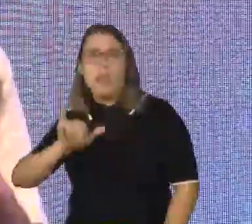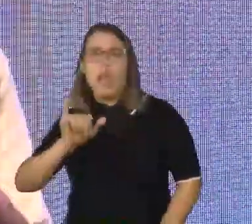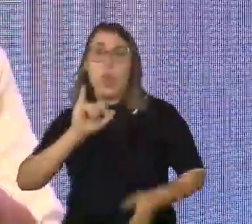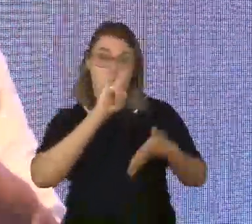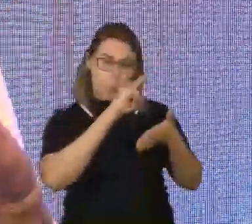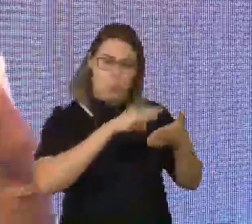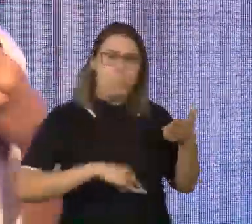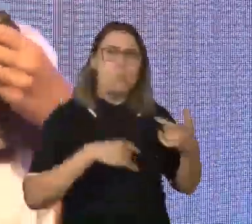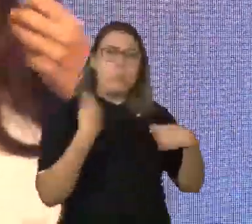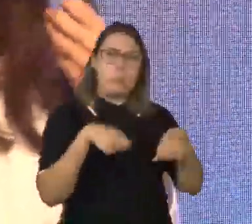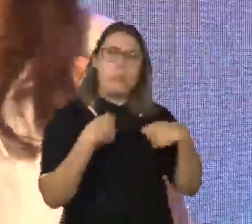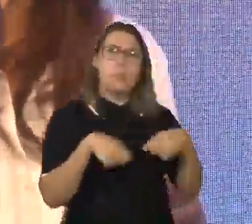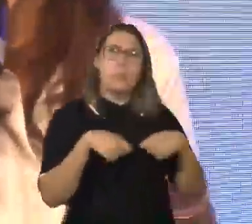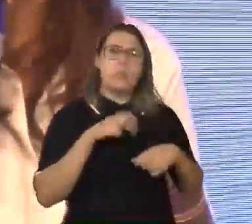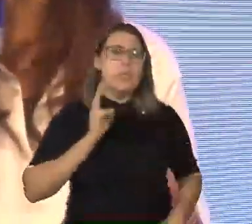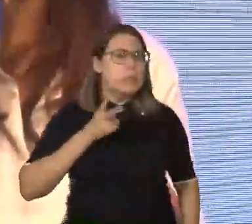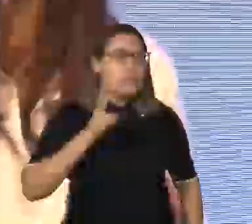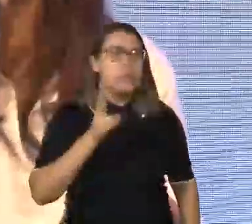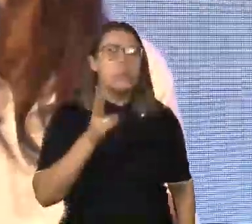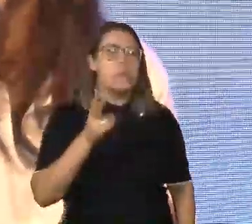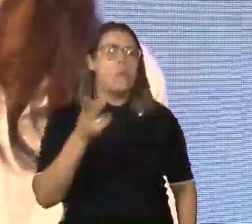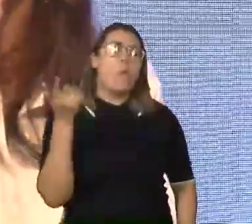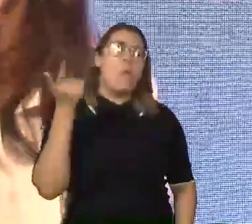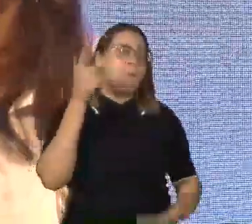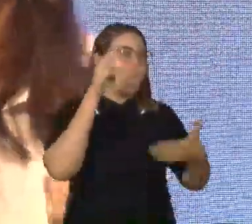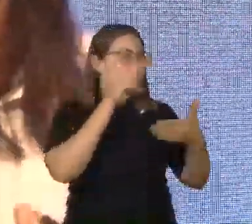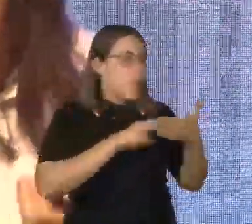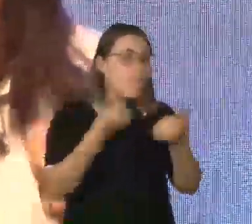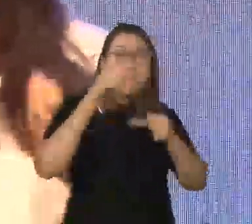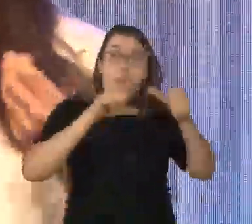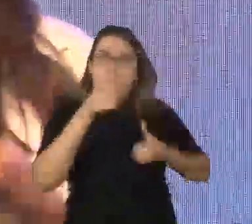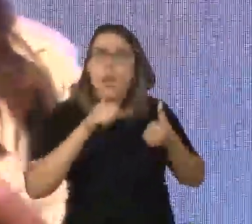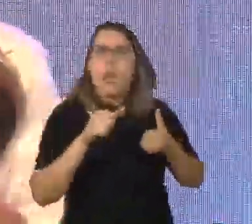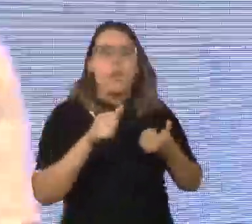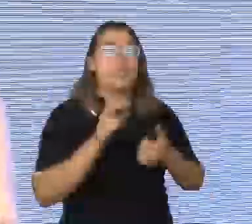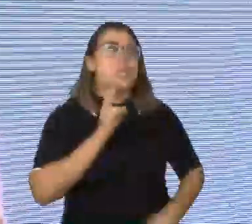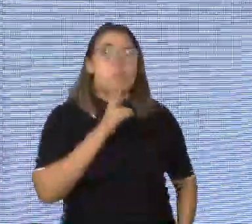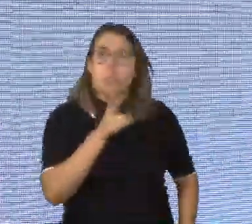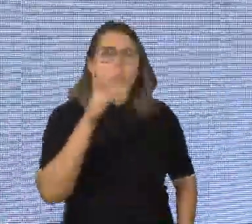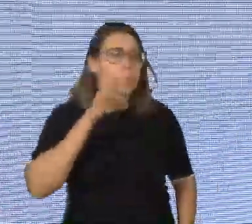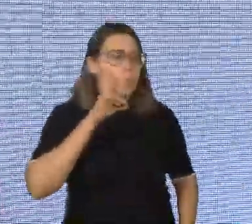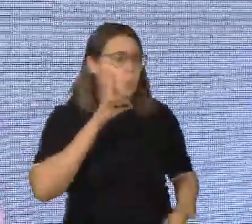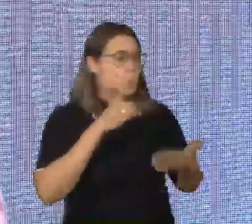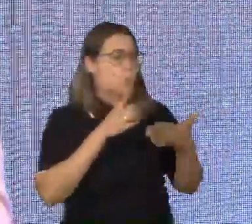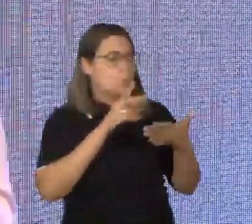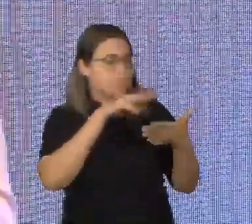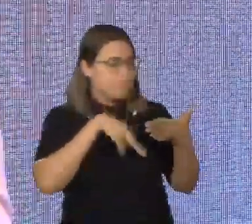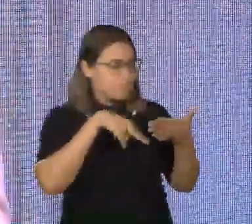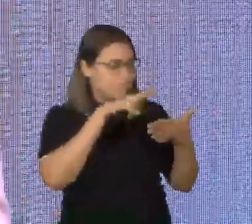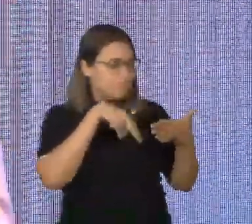ele é um documento que tem que ser sempre revisitado, onde a gente tem que conseguir traçar um